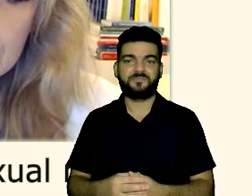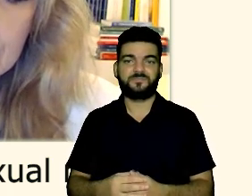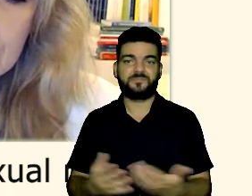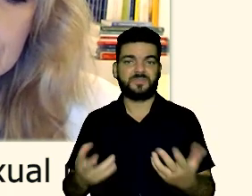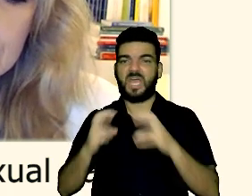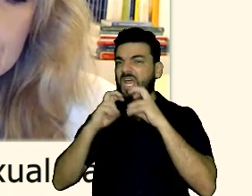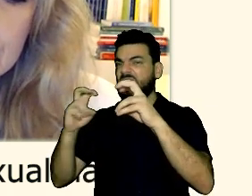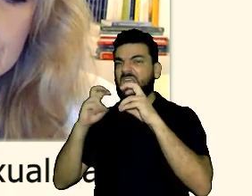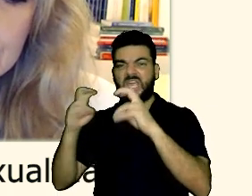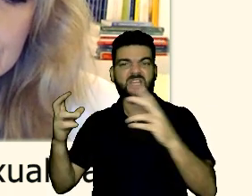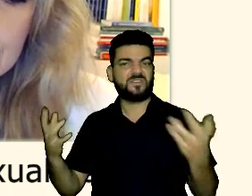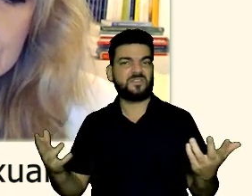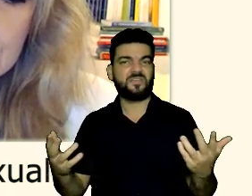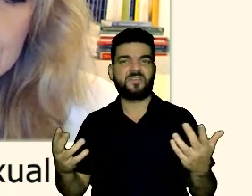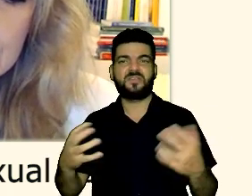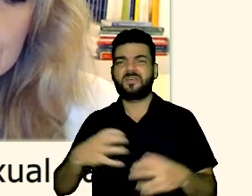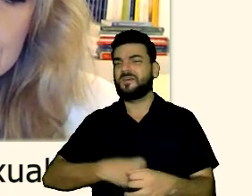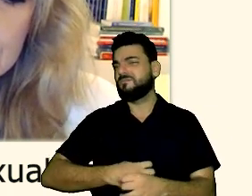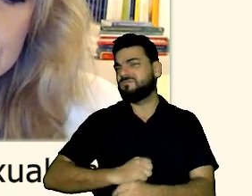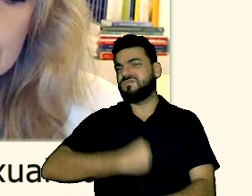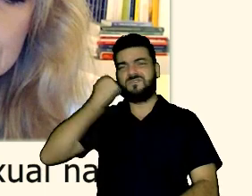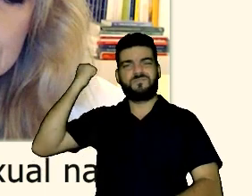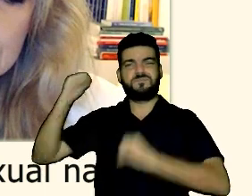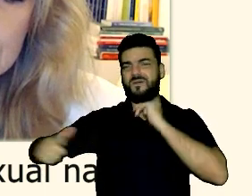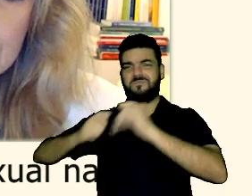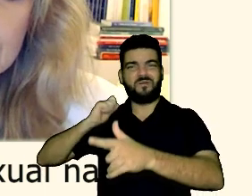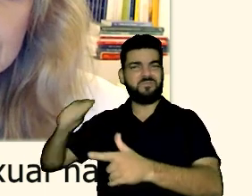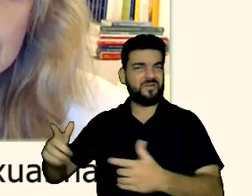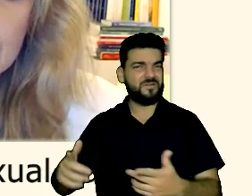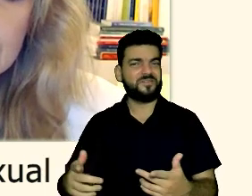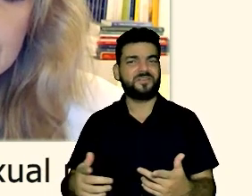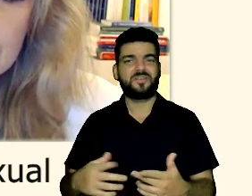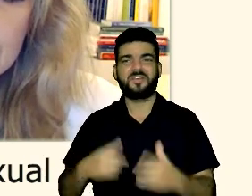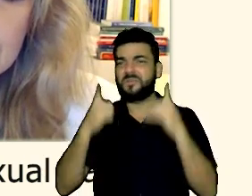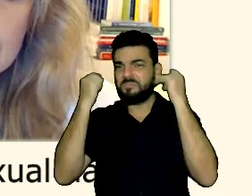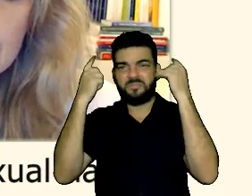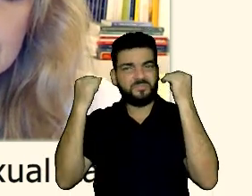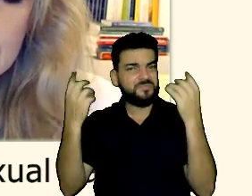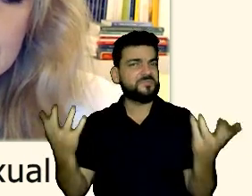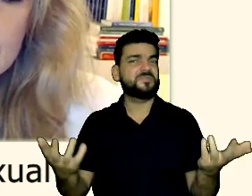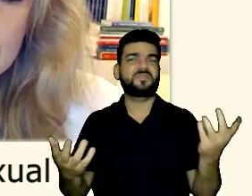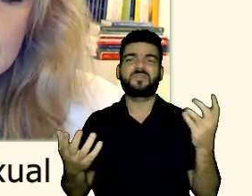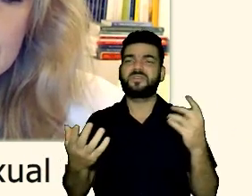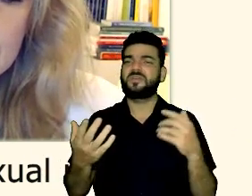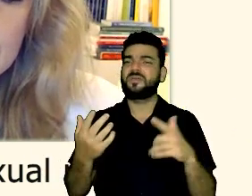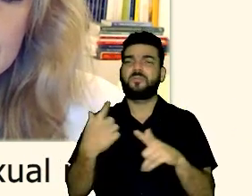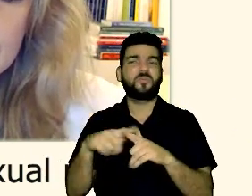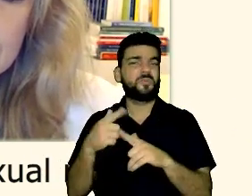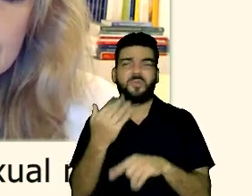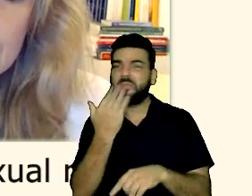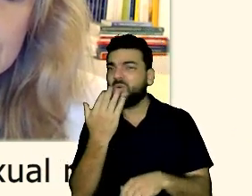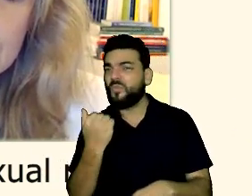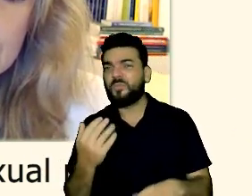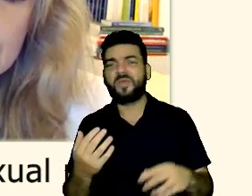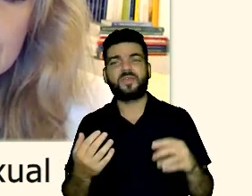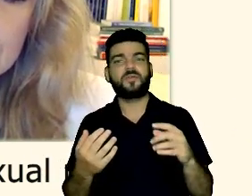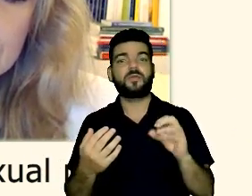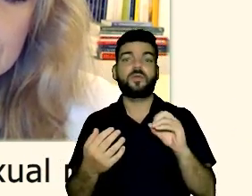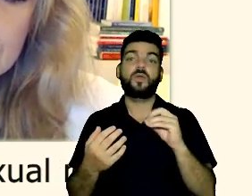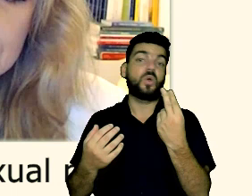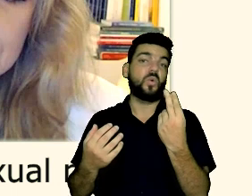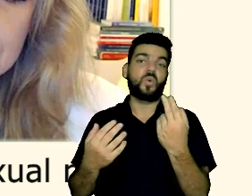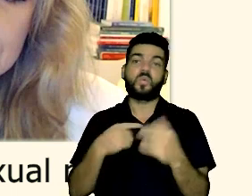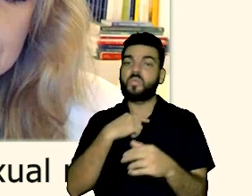tudo irrita, grita por tudo, estoura por tudo, ela tem insônia, tem